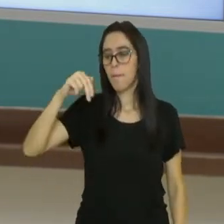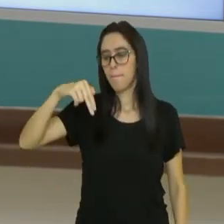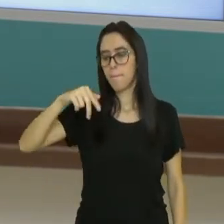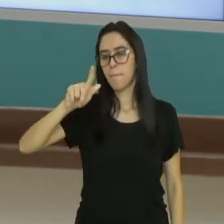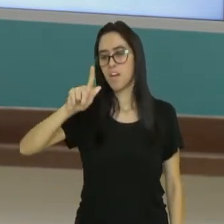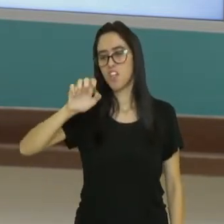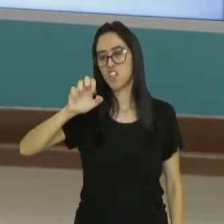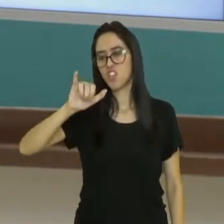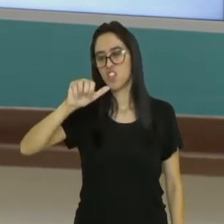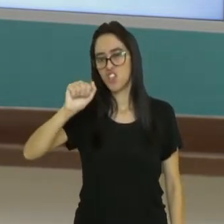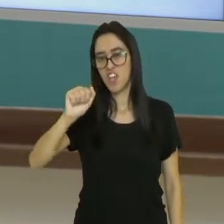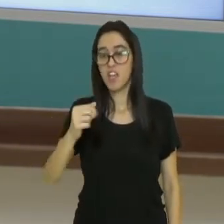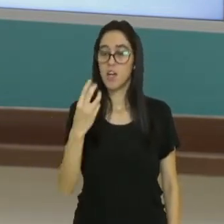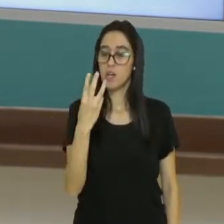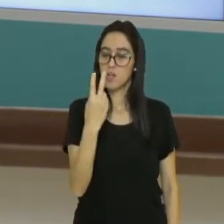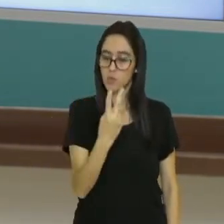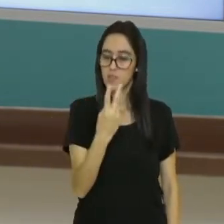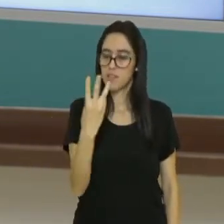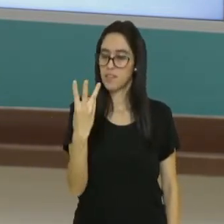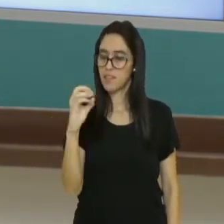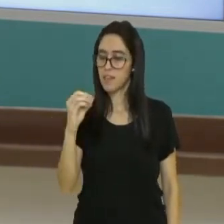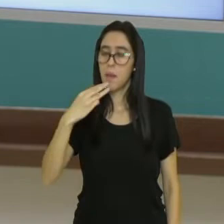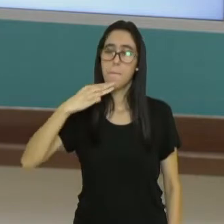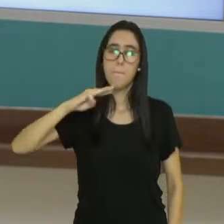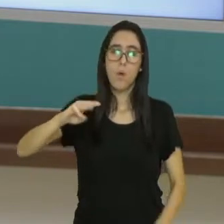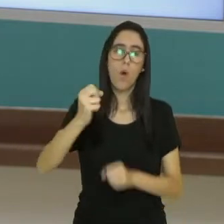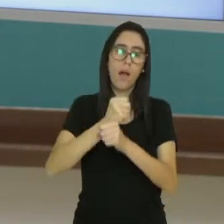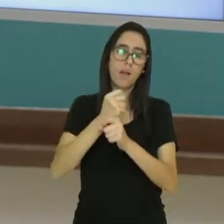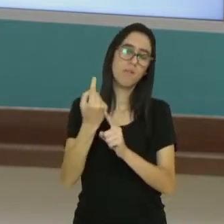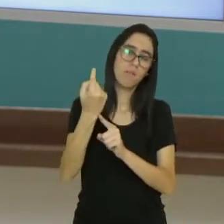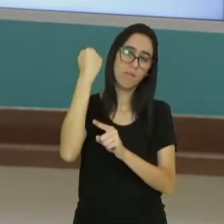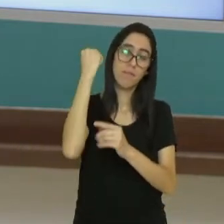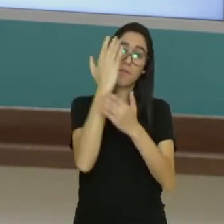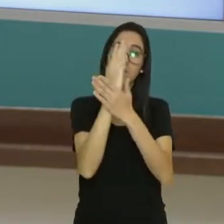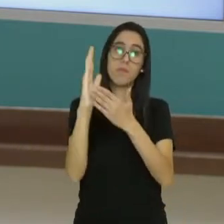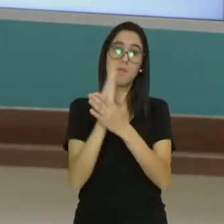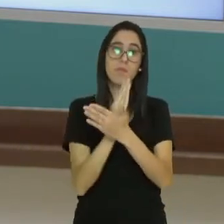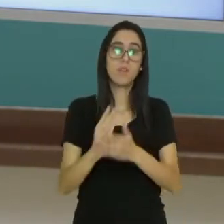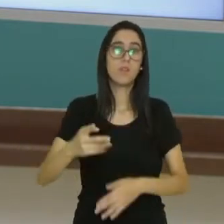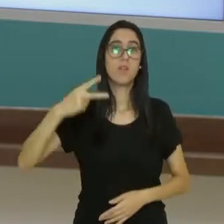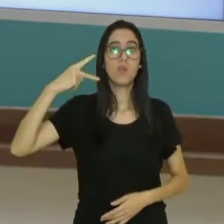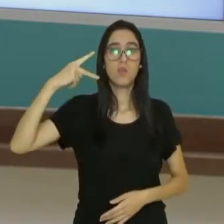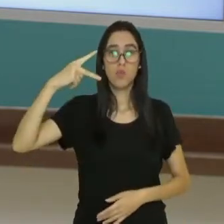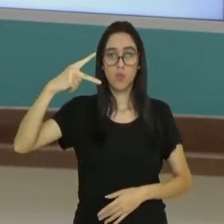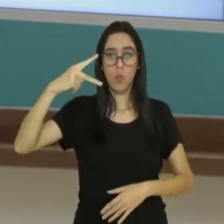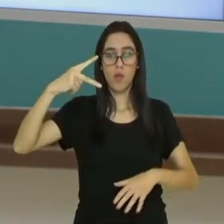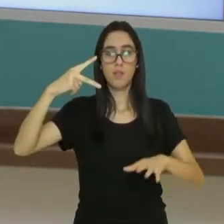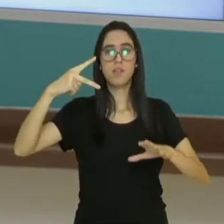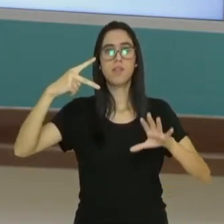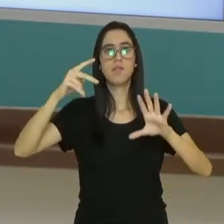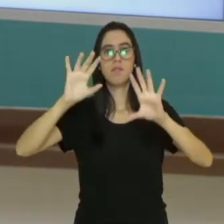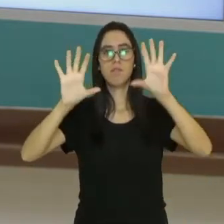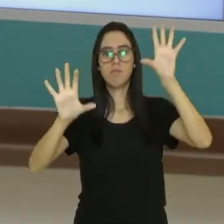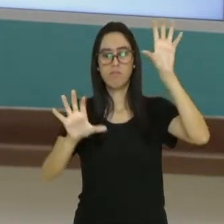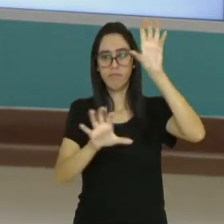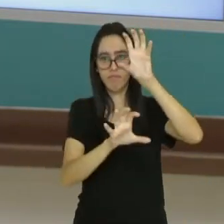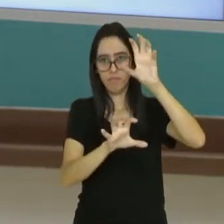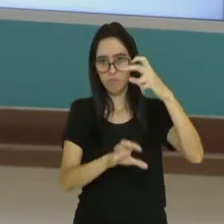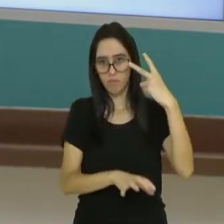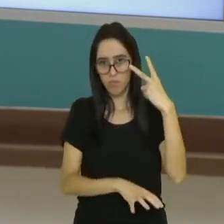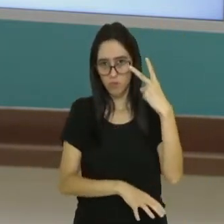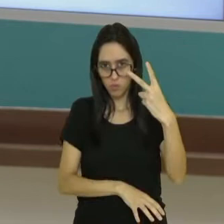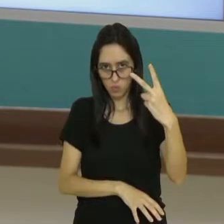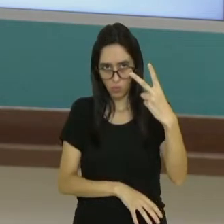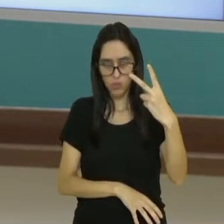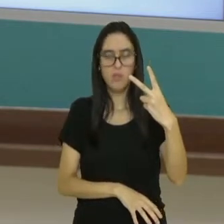milhões de anos atrás, e aí ela vai se dividir em duas partes, Laurásia e Gondwana. Ainda